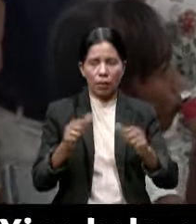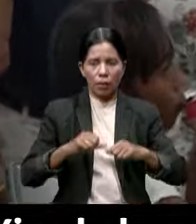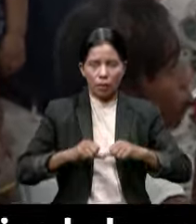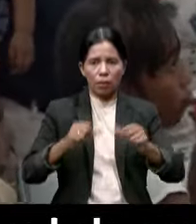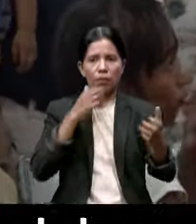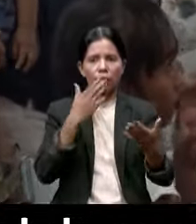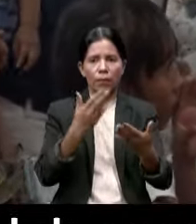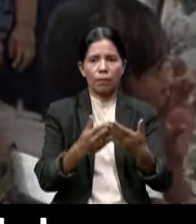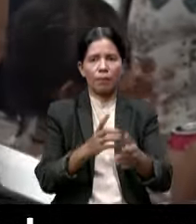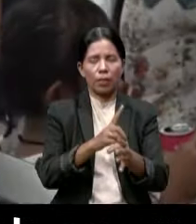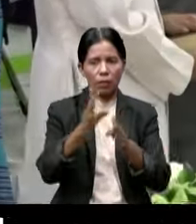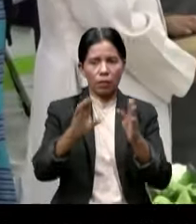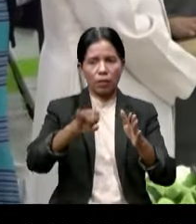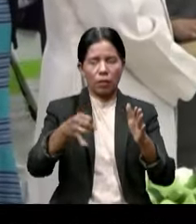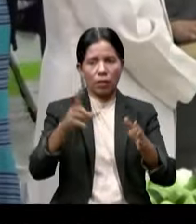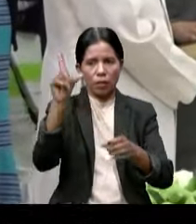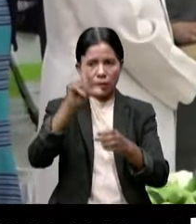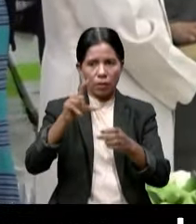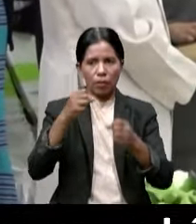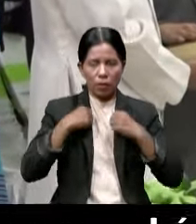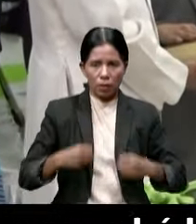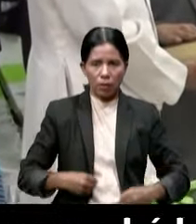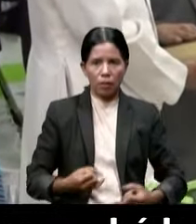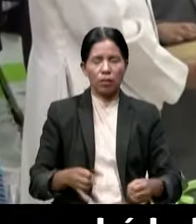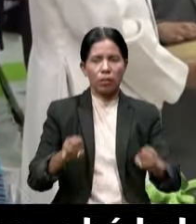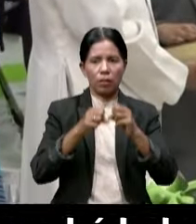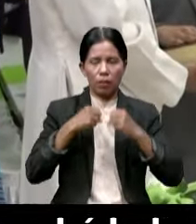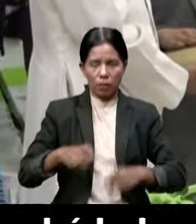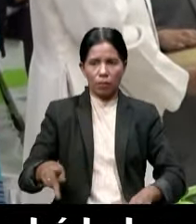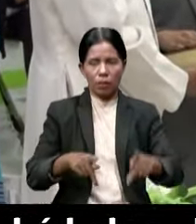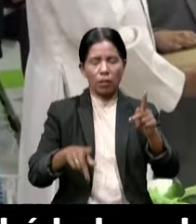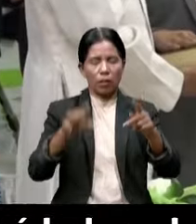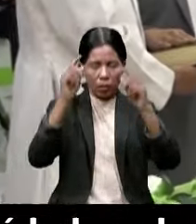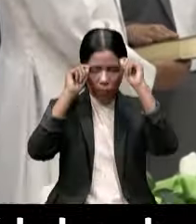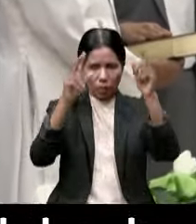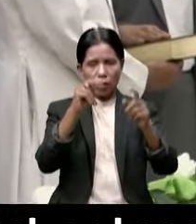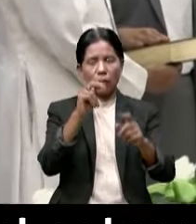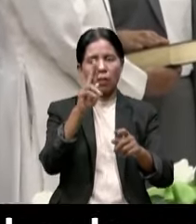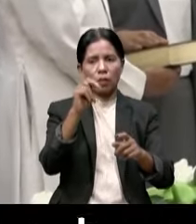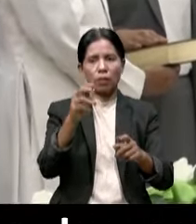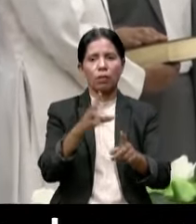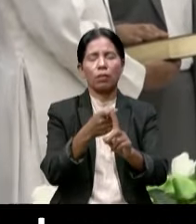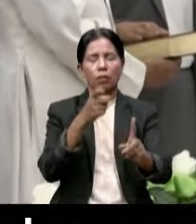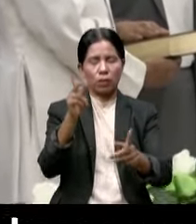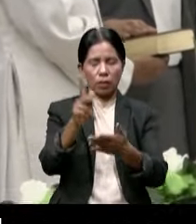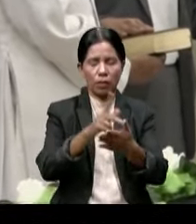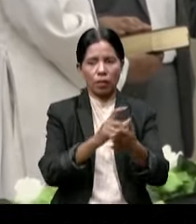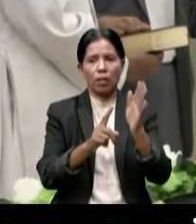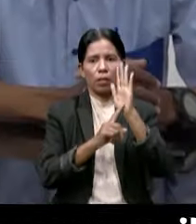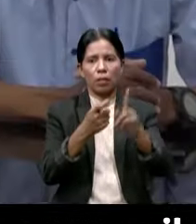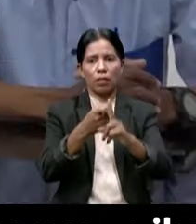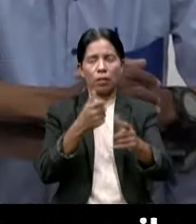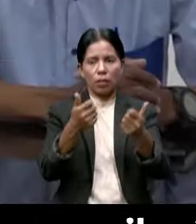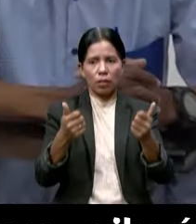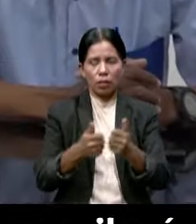klio. Diretor Geral Laboratório Saúde Instituto Saúde Pública Timor Leste, Nuno Vital Soares Ateten, usi crítica hirak de be hato usi